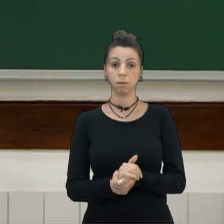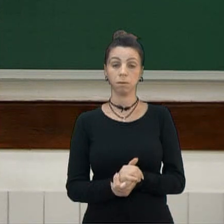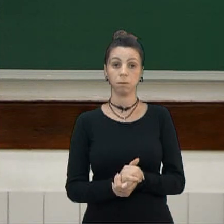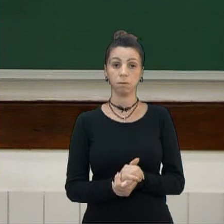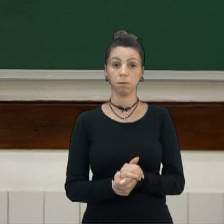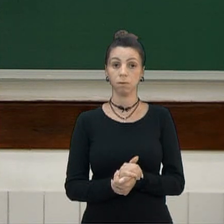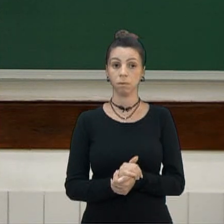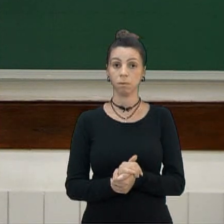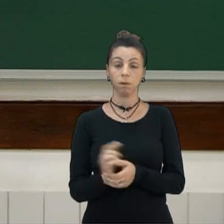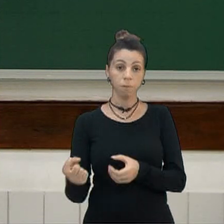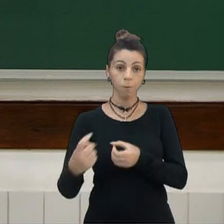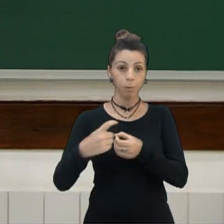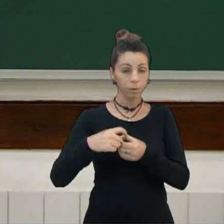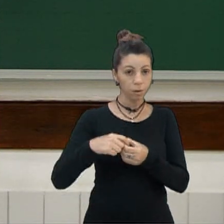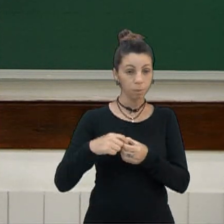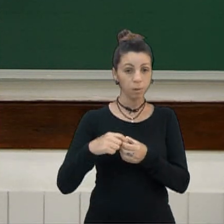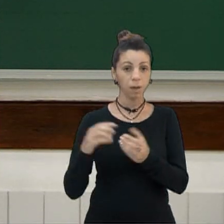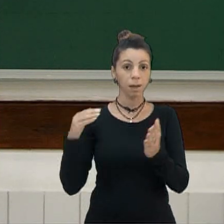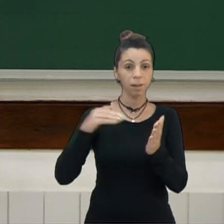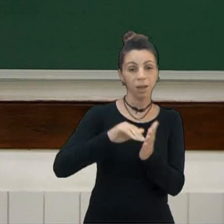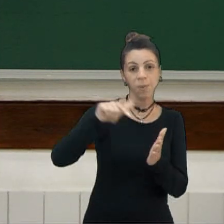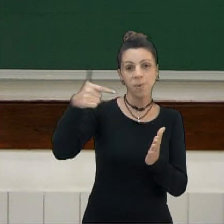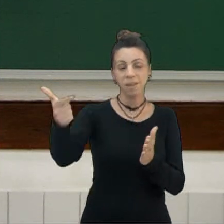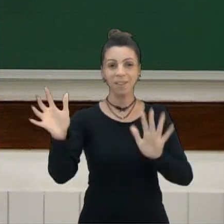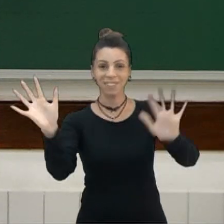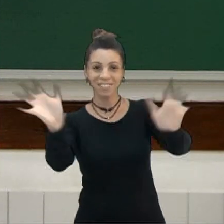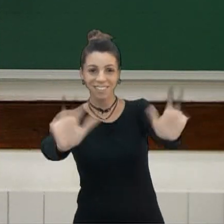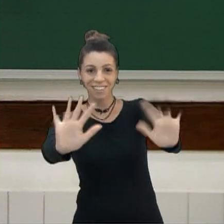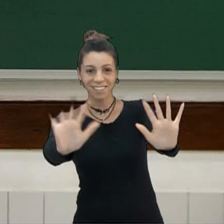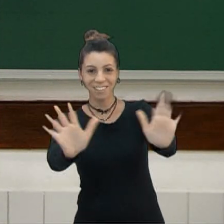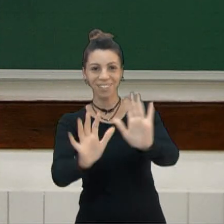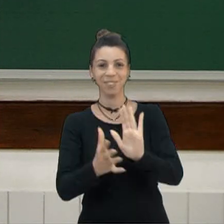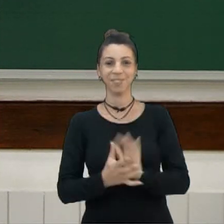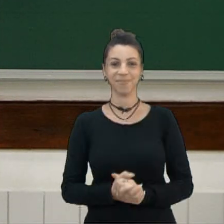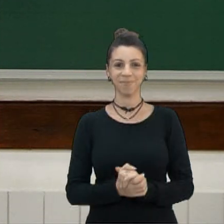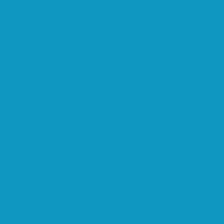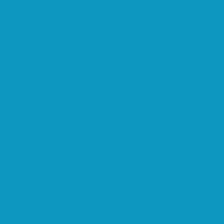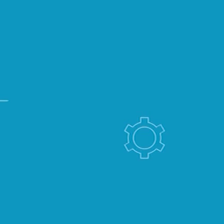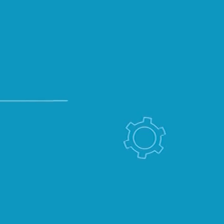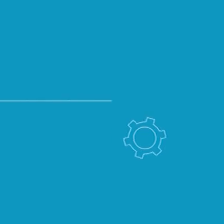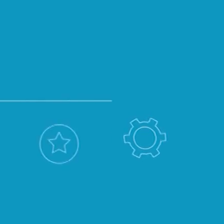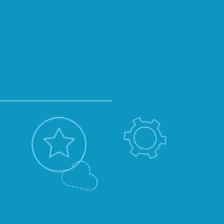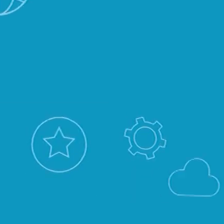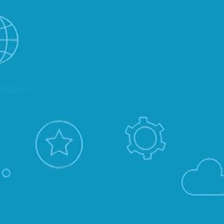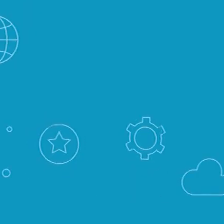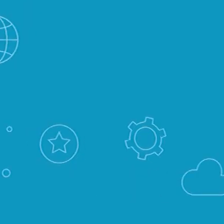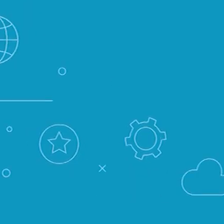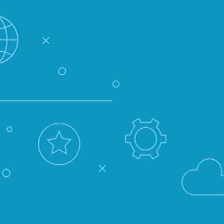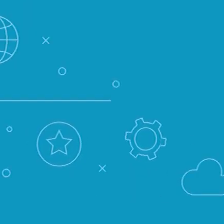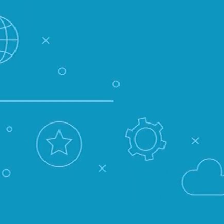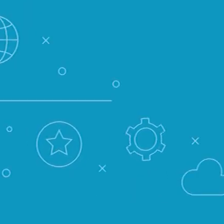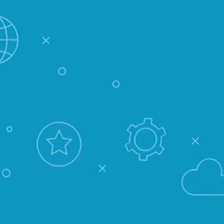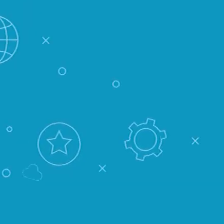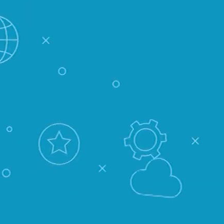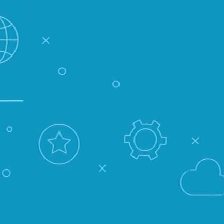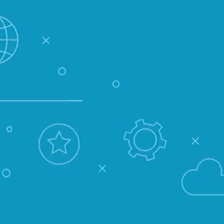voltamos em breve. Até mais.